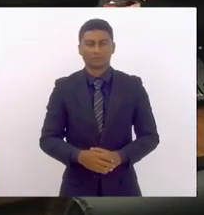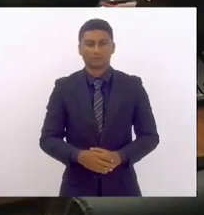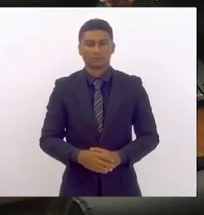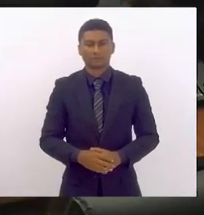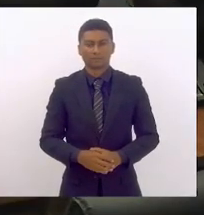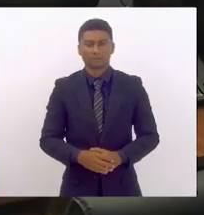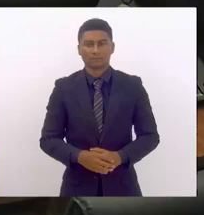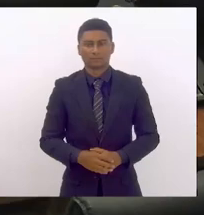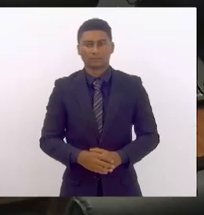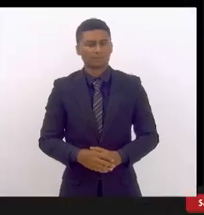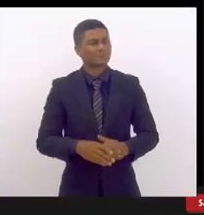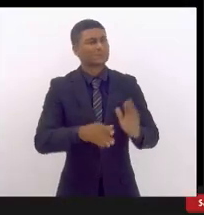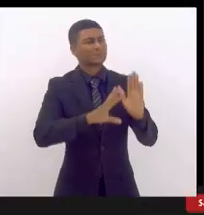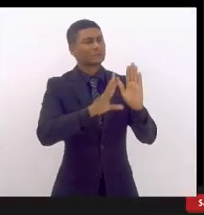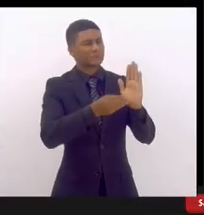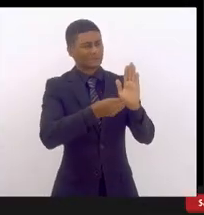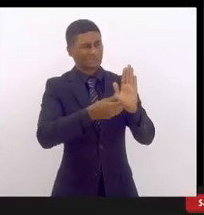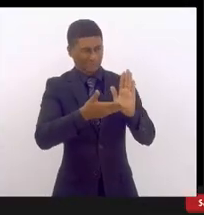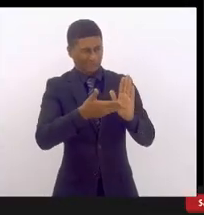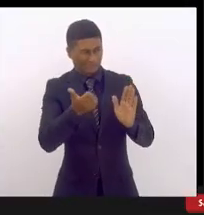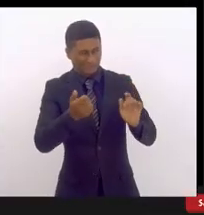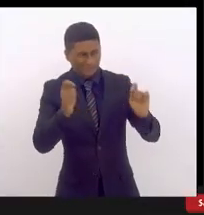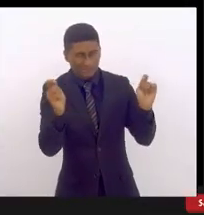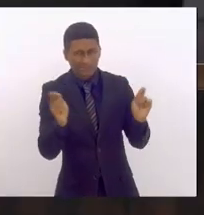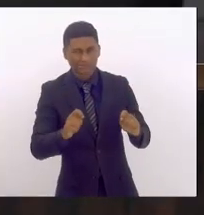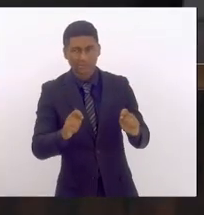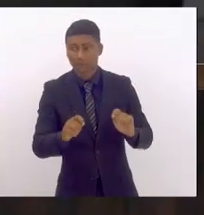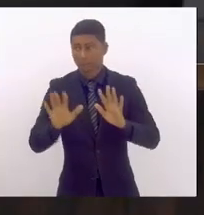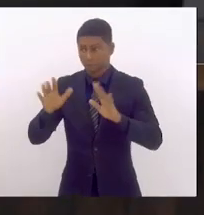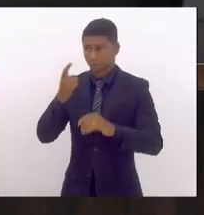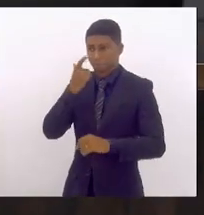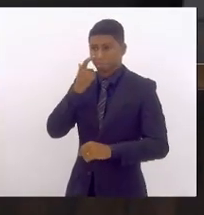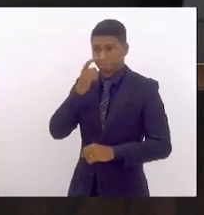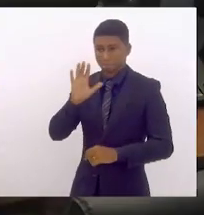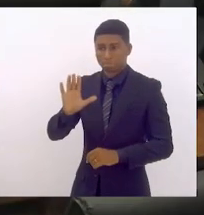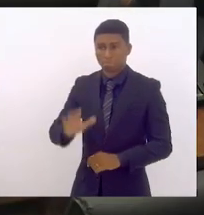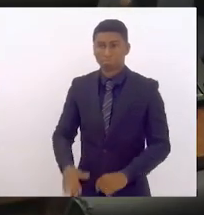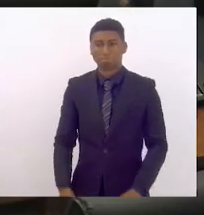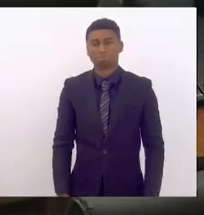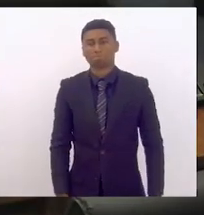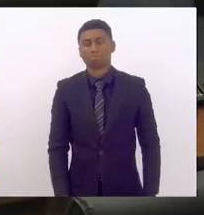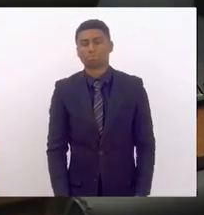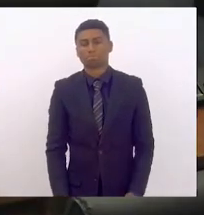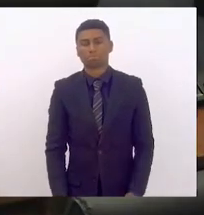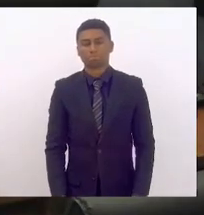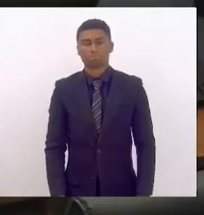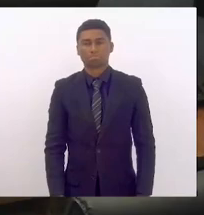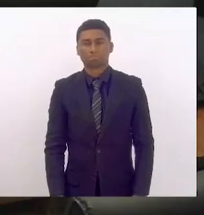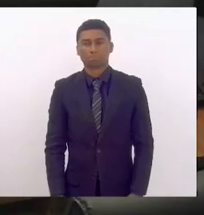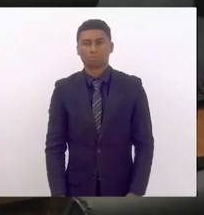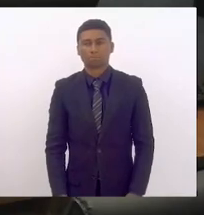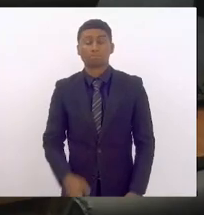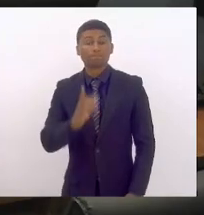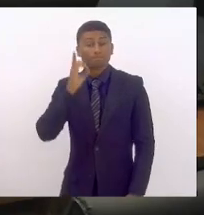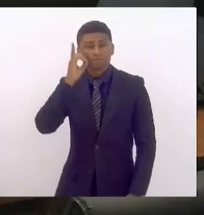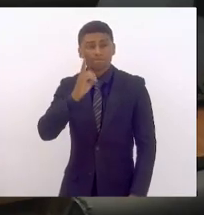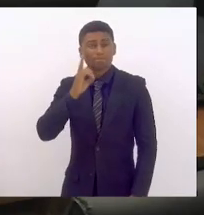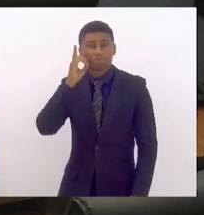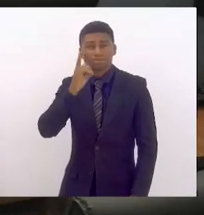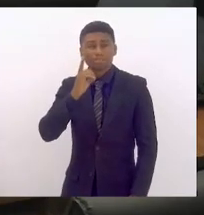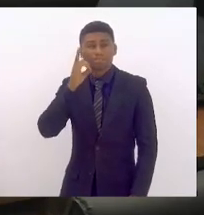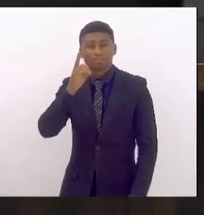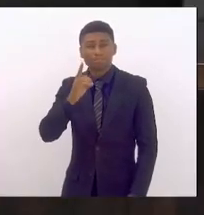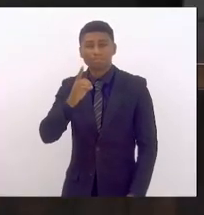não dá para tirar essa merda não vamos ver agora aqui é do deputado estadual